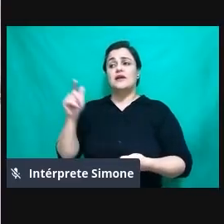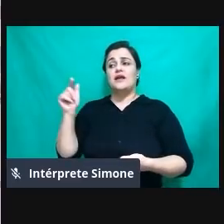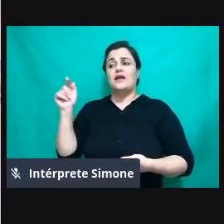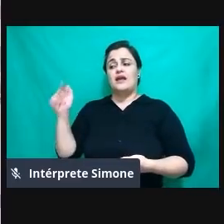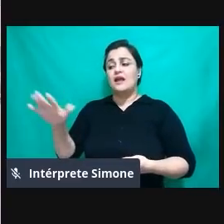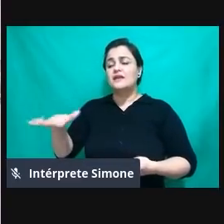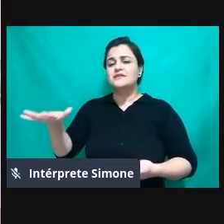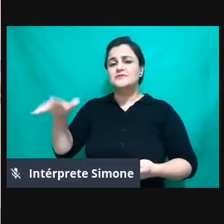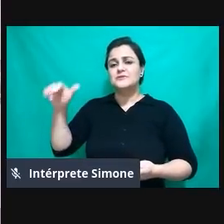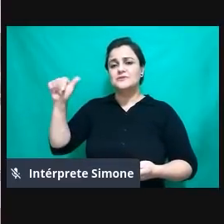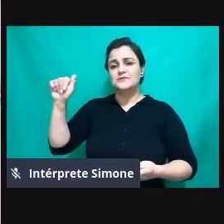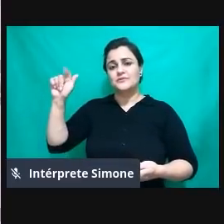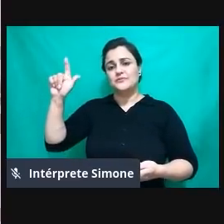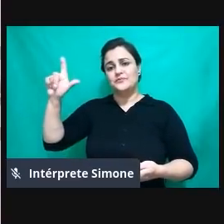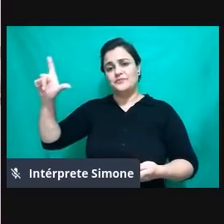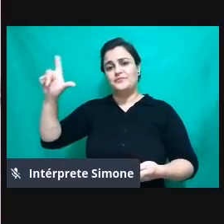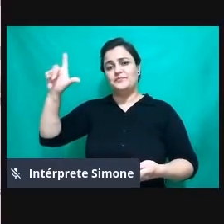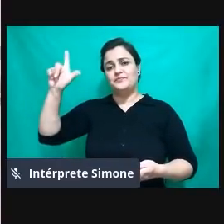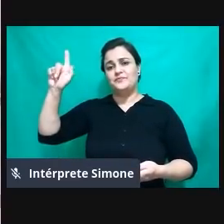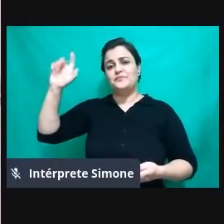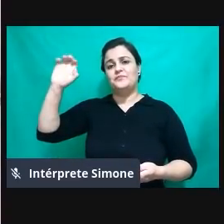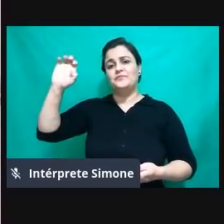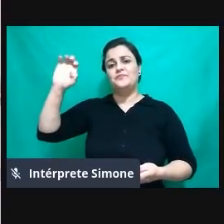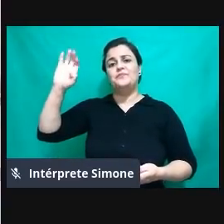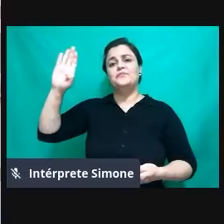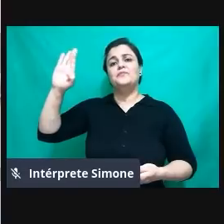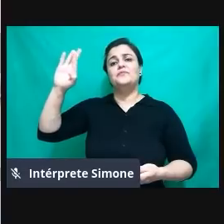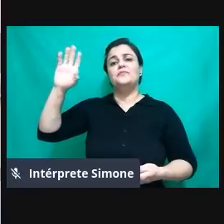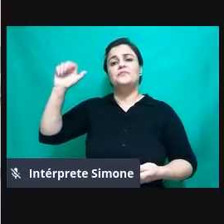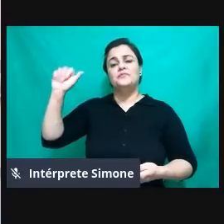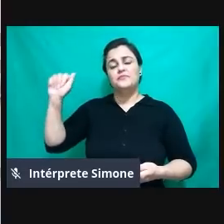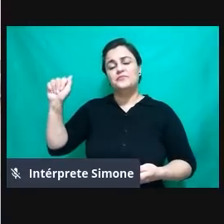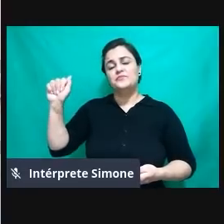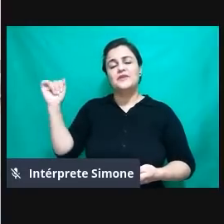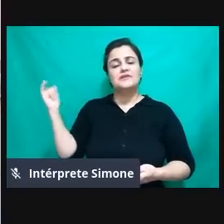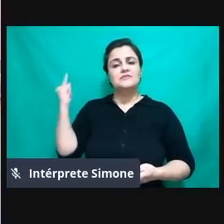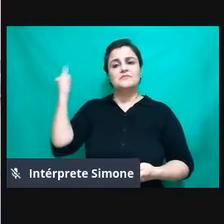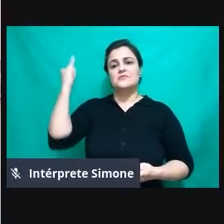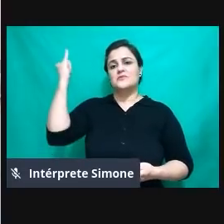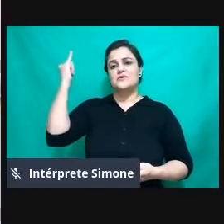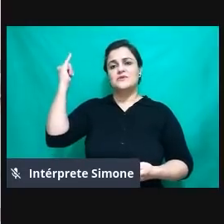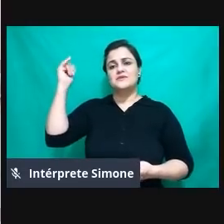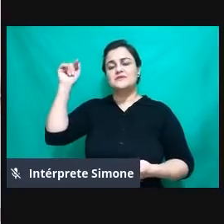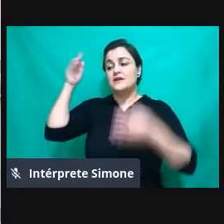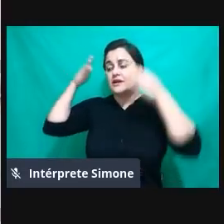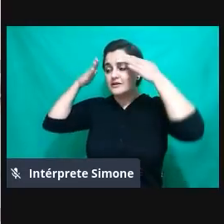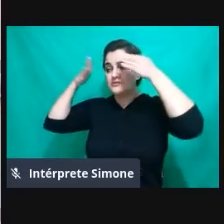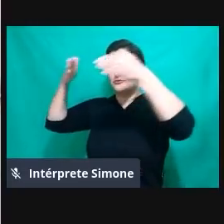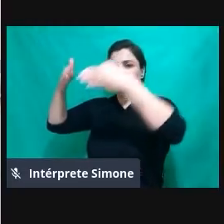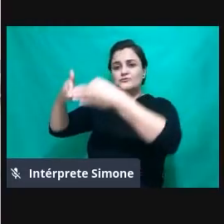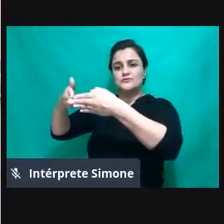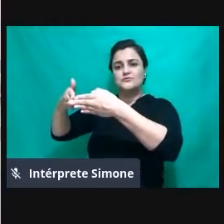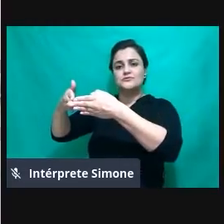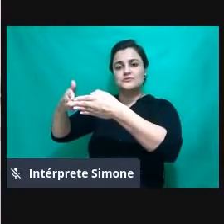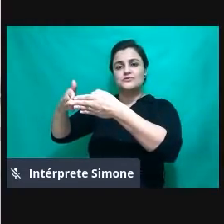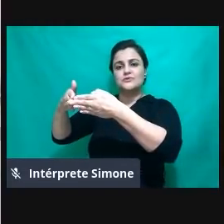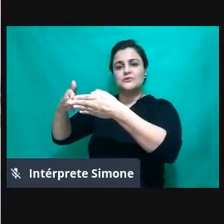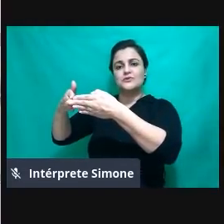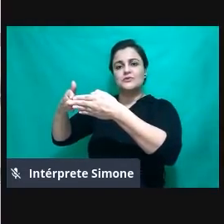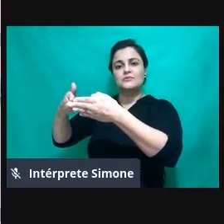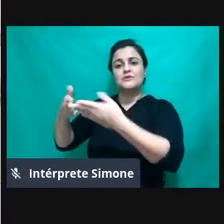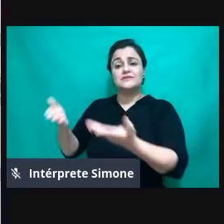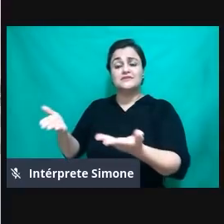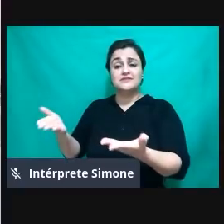boom maior. E, na verdade, vocês já trabalhavam com essa álgebra desde a educação infantil, digamos assim,